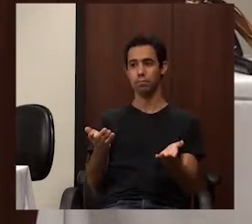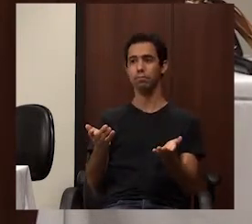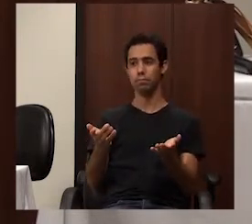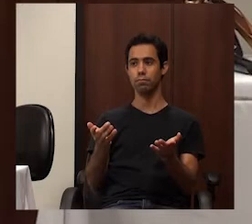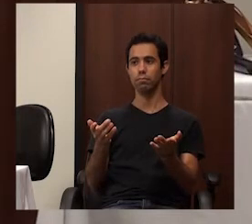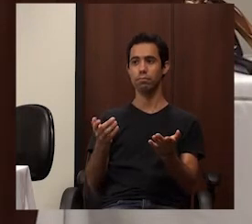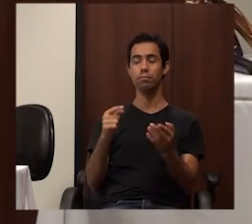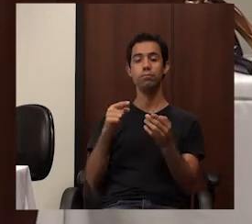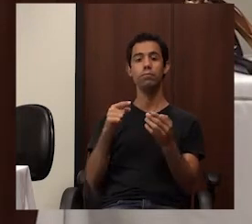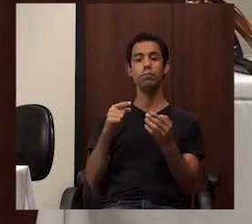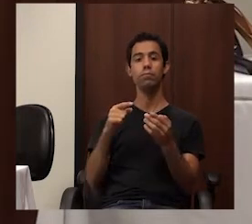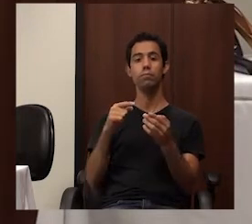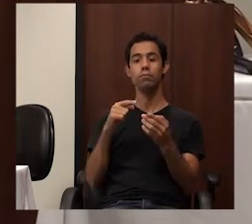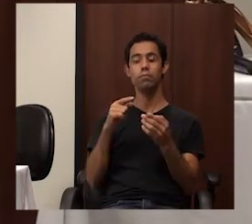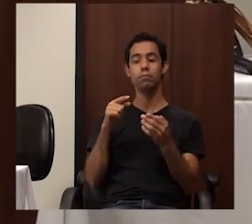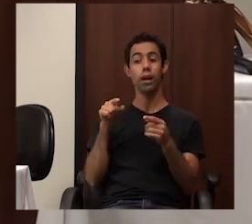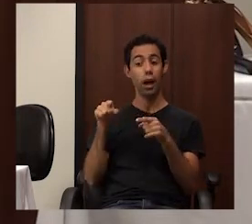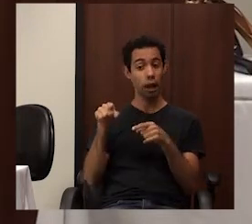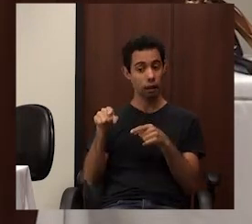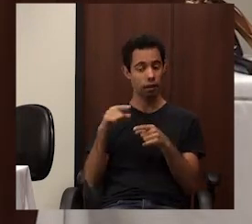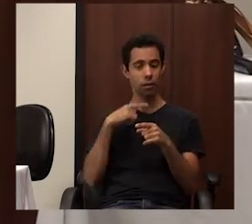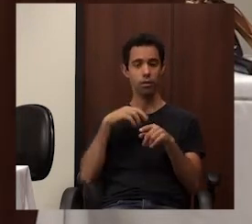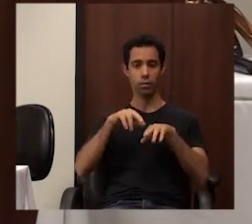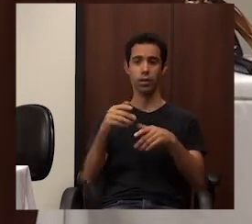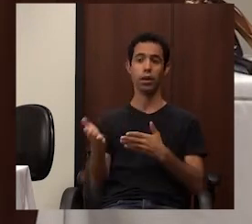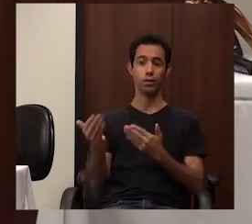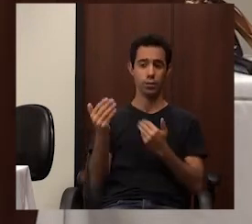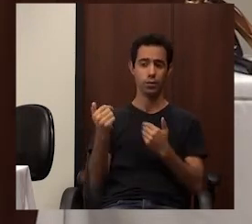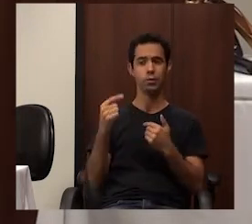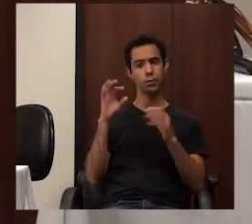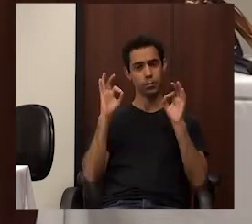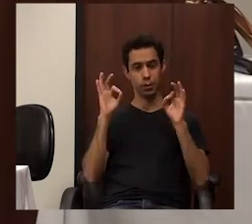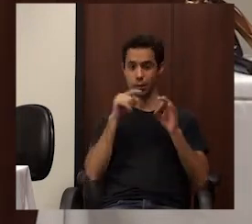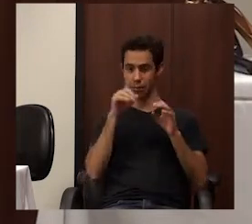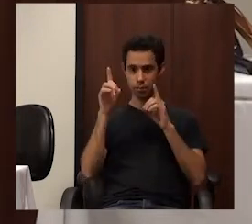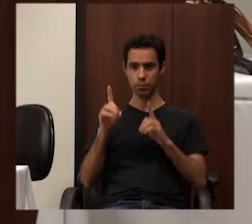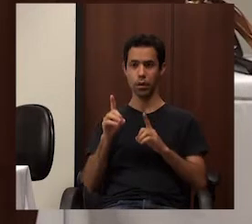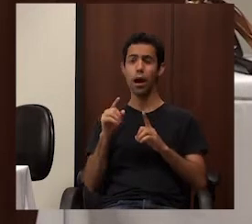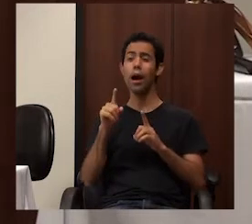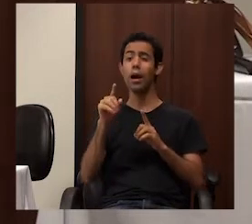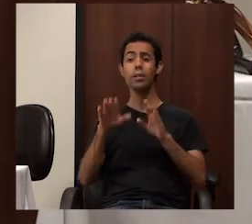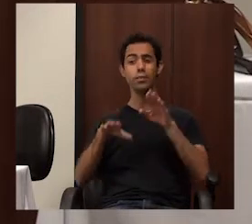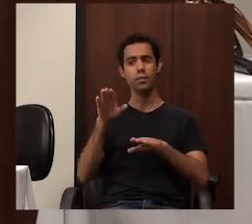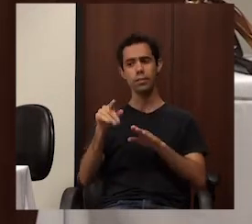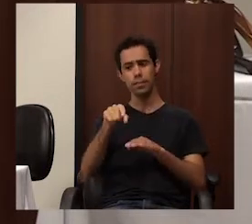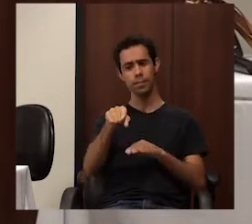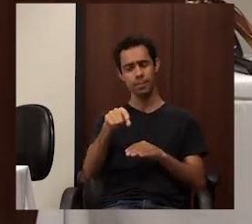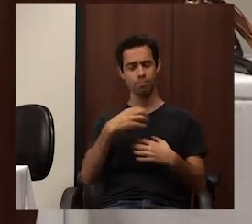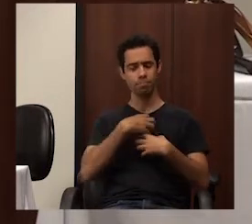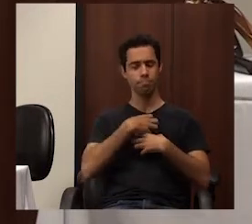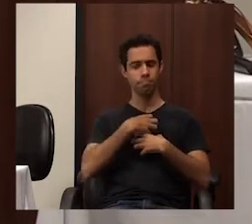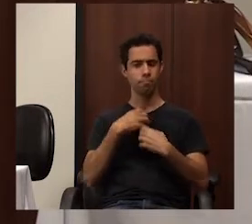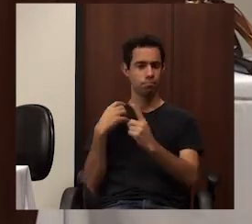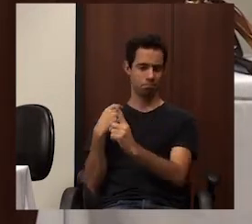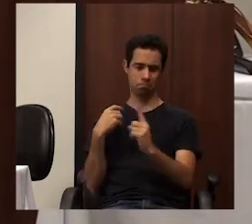especial. Aí esse adolescente especial, o destino dele vai ser o isolamento. A partir do isolamento, como é que ele vai ser